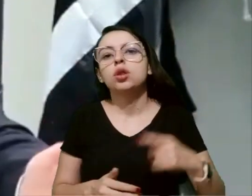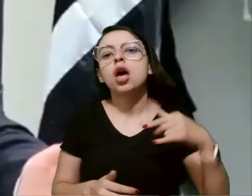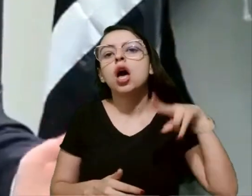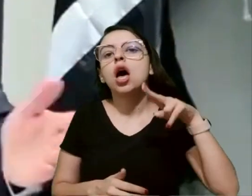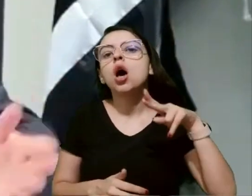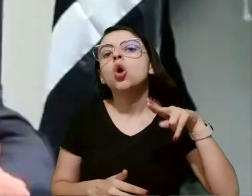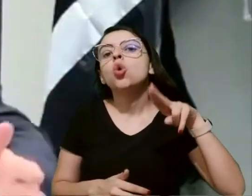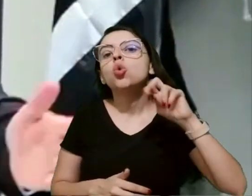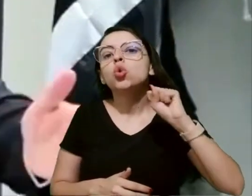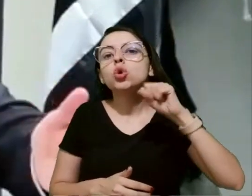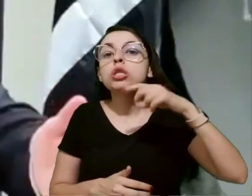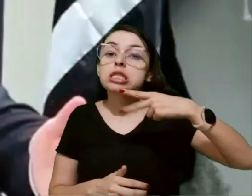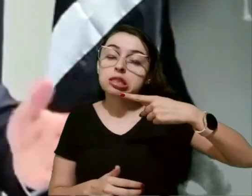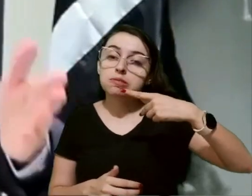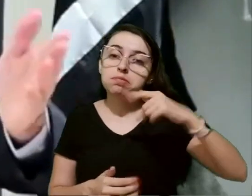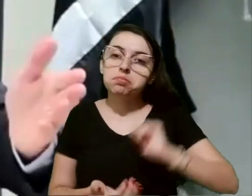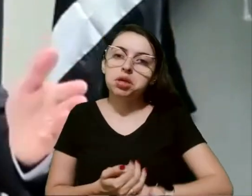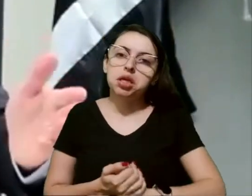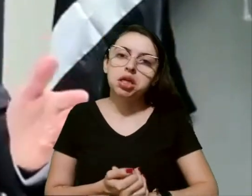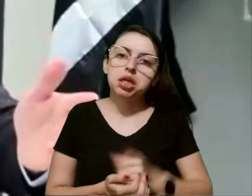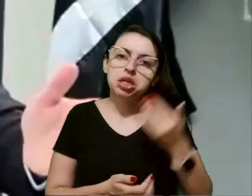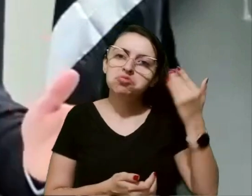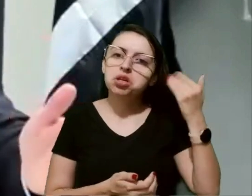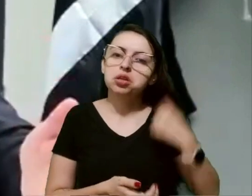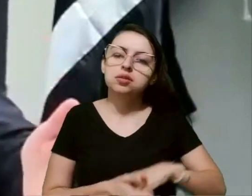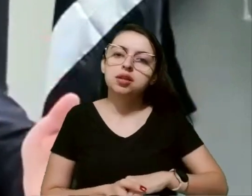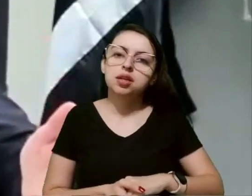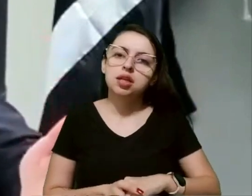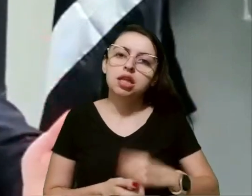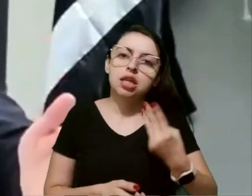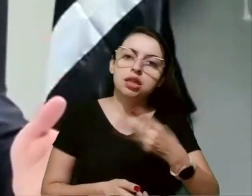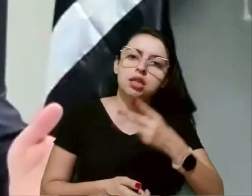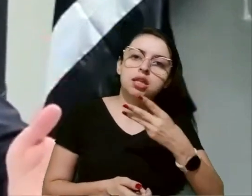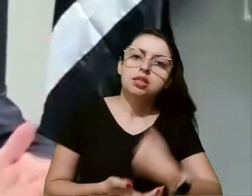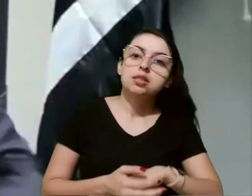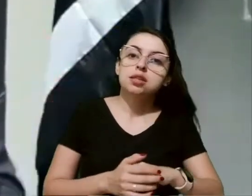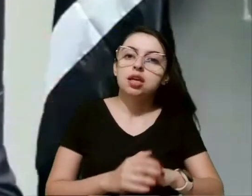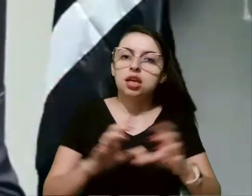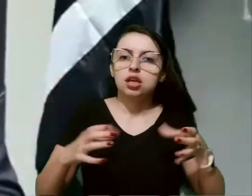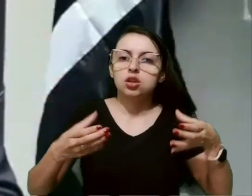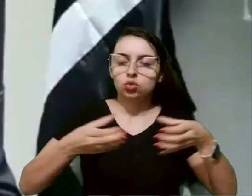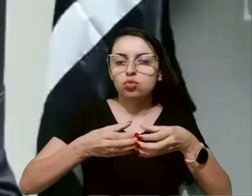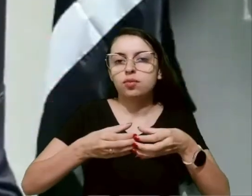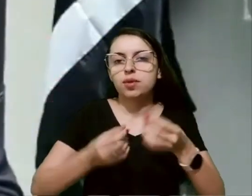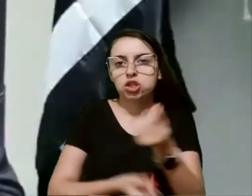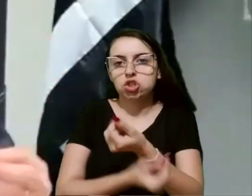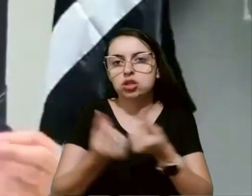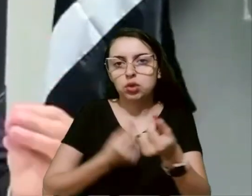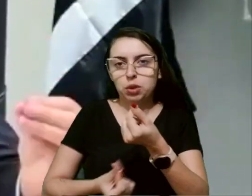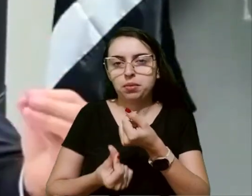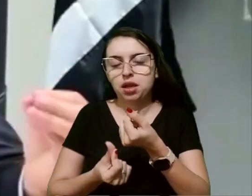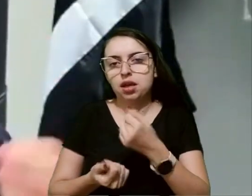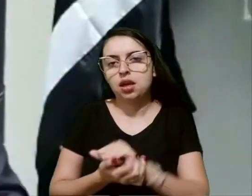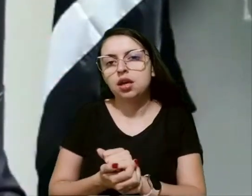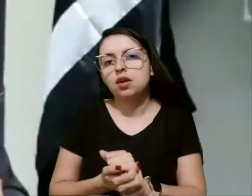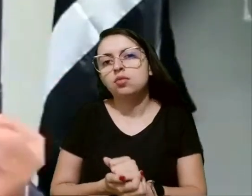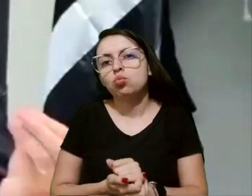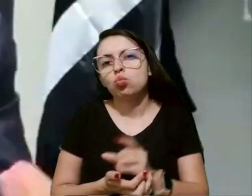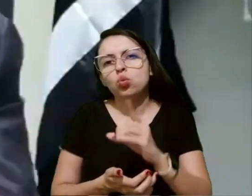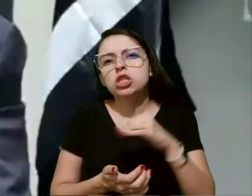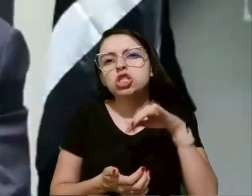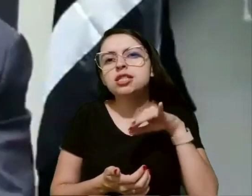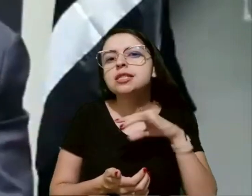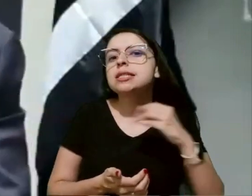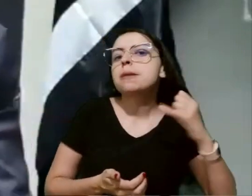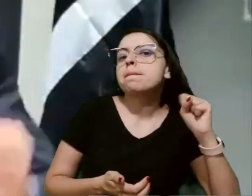tem, assim, acho que o Delfim Neto, por exemplo, tá vivo, se formou na terceira turma, de economia, então era uma disciplina muito